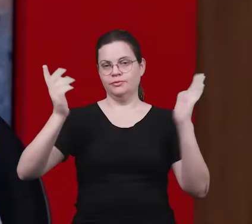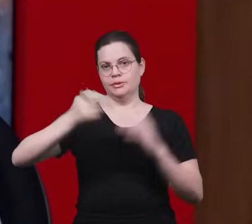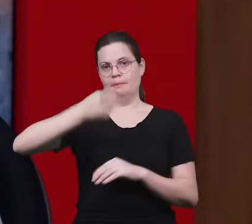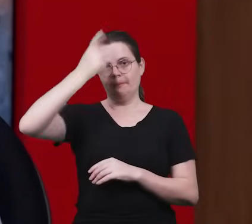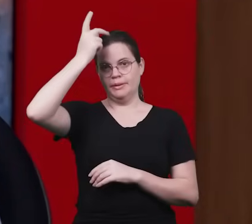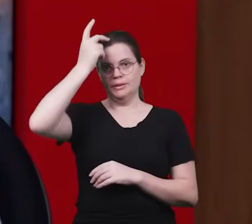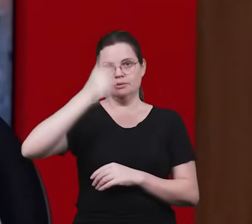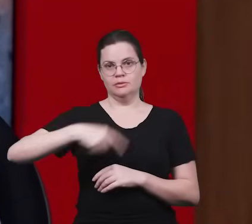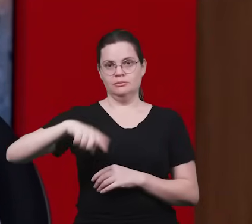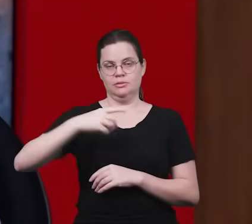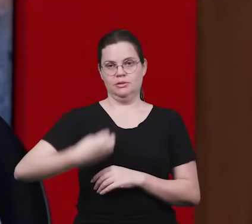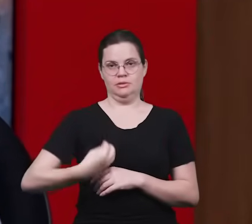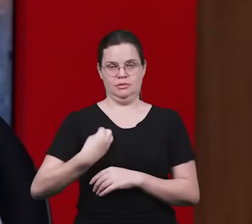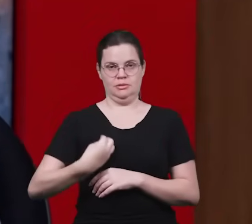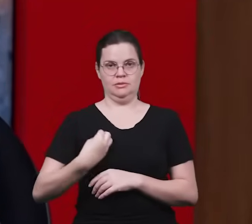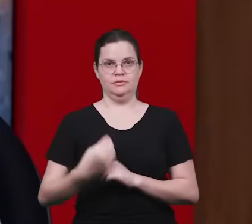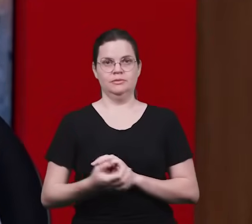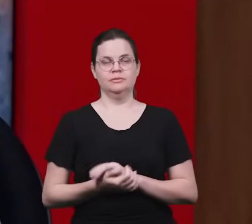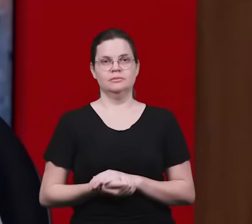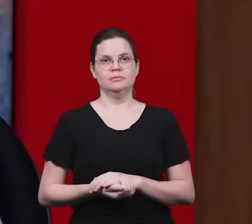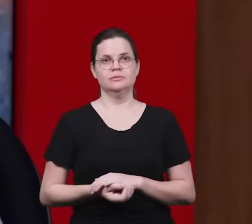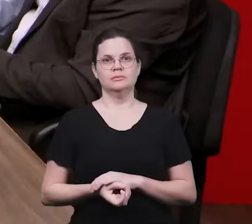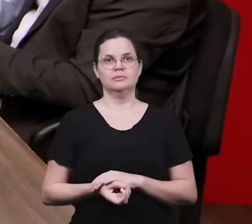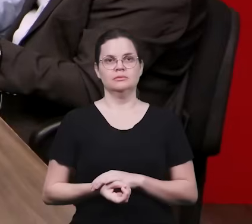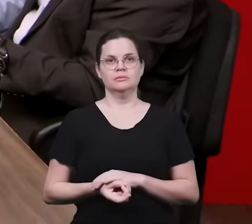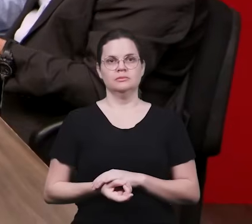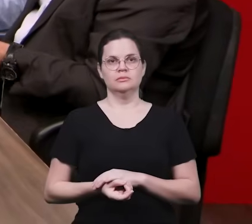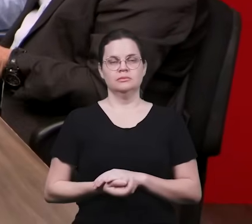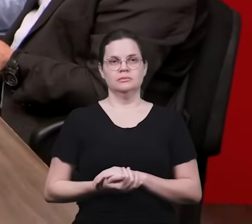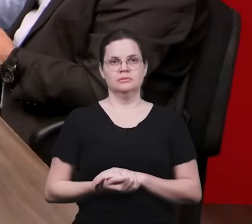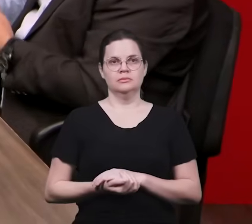para nós nos nossos dias.